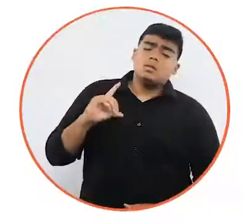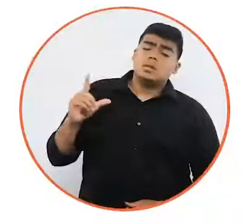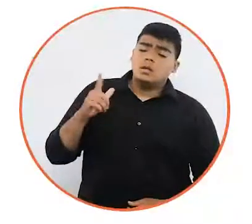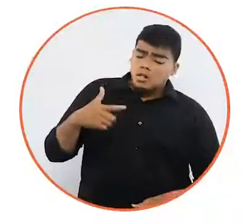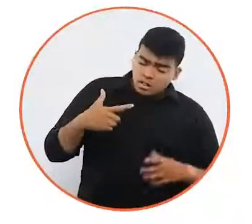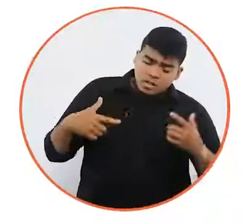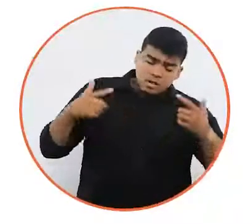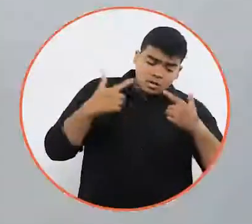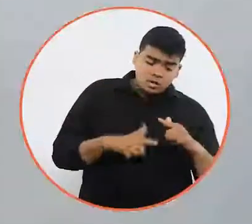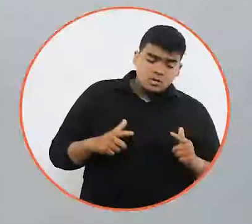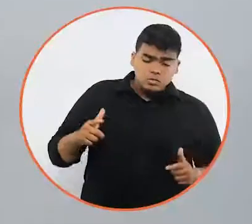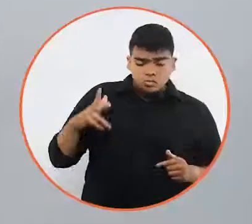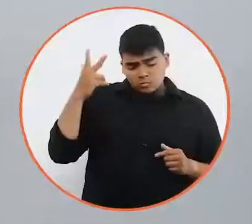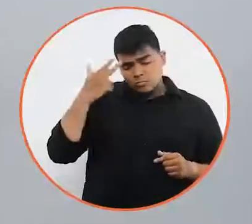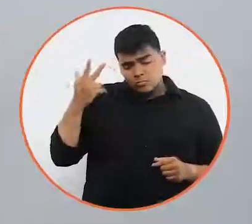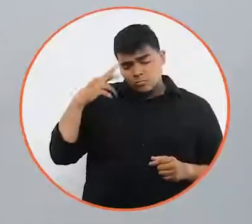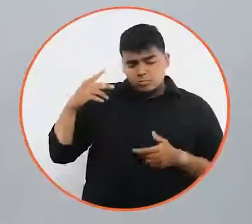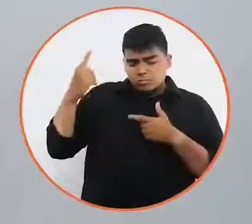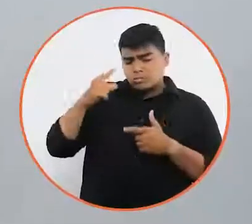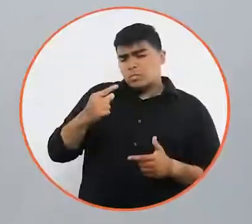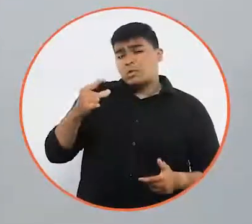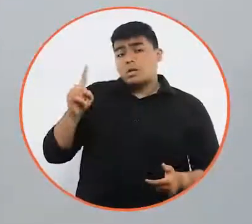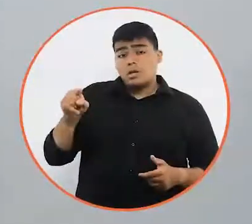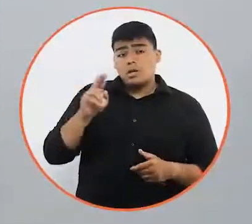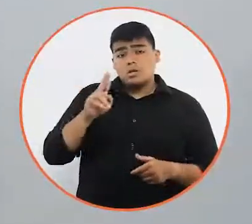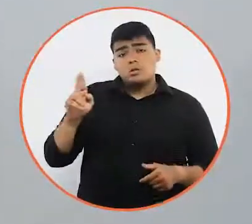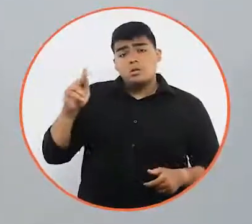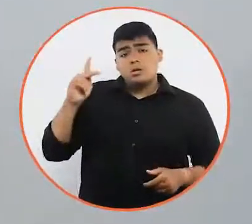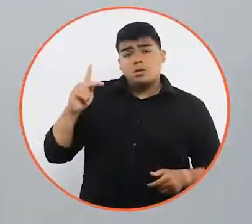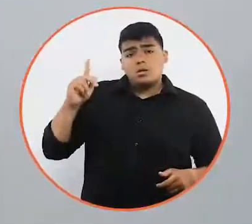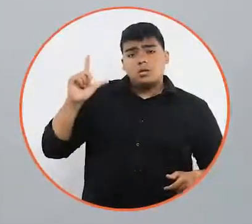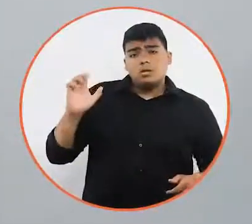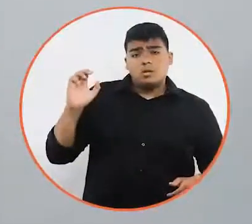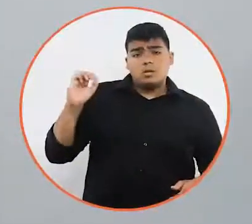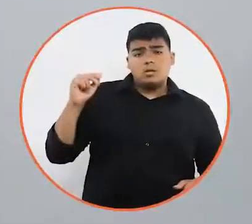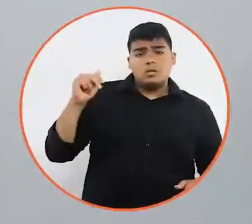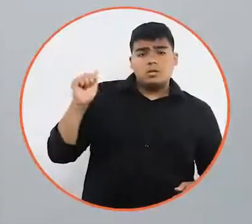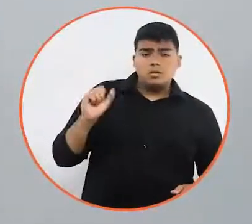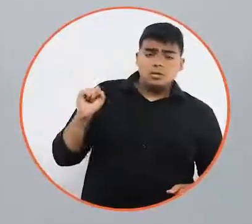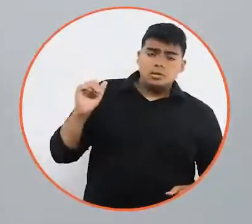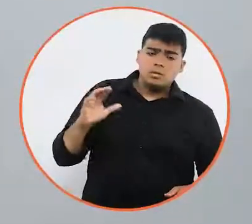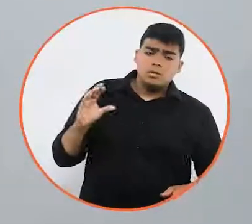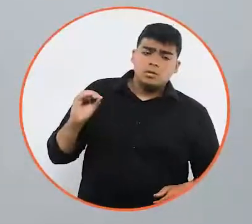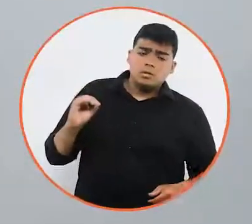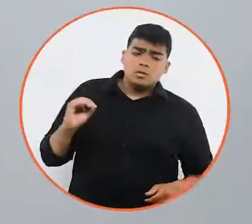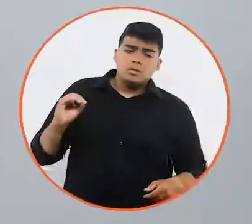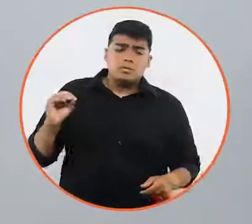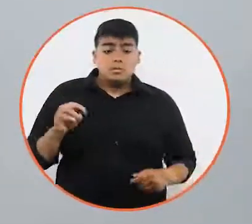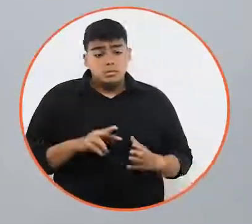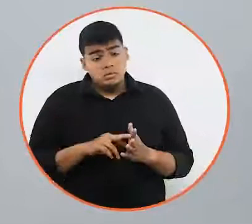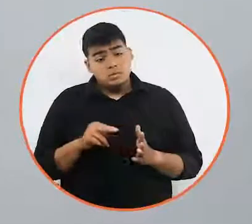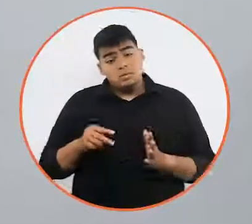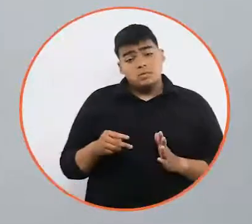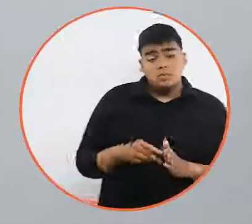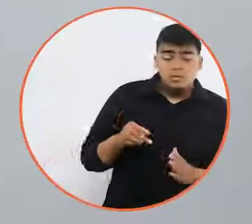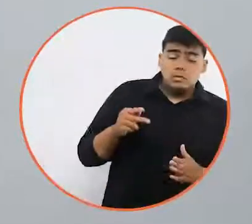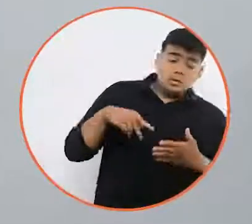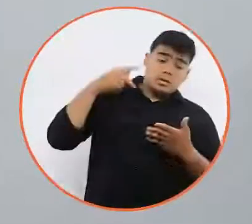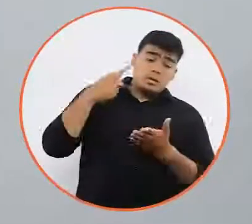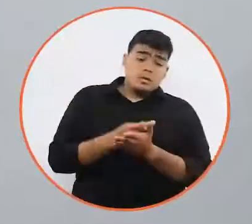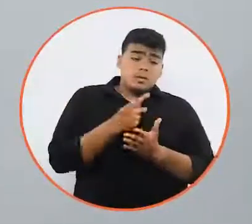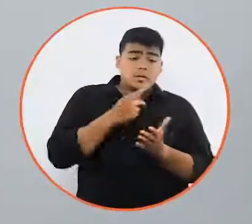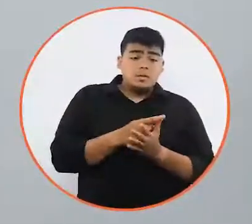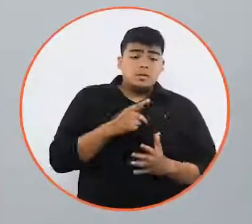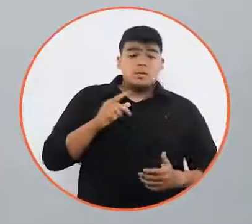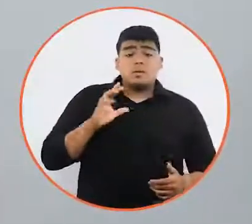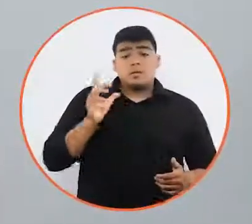linguagem comum, né? Na linguagem da língua portuguesa, digamos, a gente chama isso de pleonasmo. Né? Na gramática, isso é considerado um erro, pleonasmo